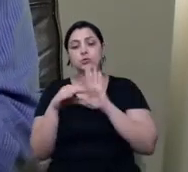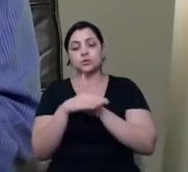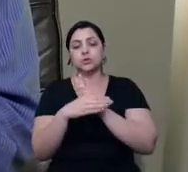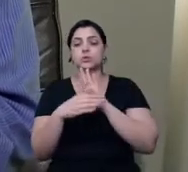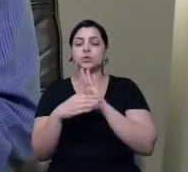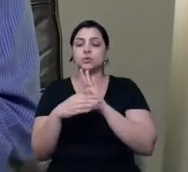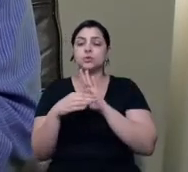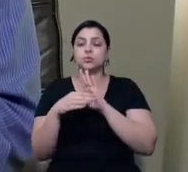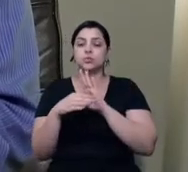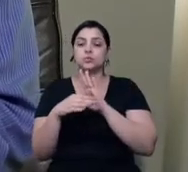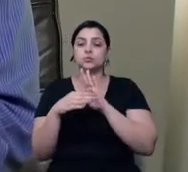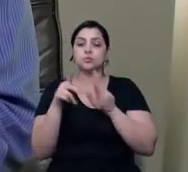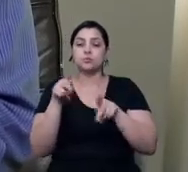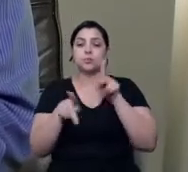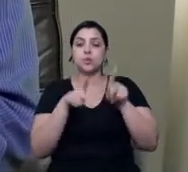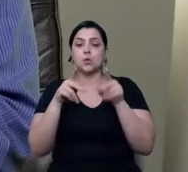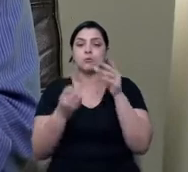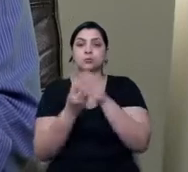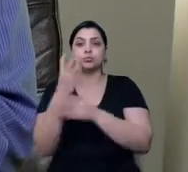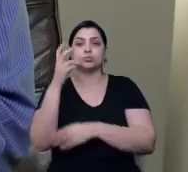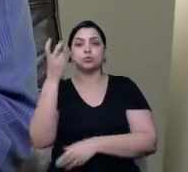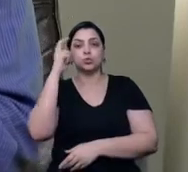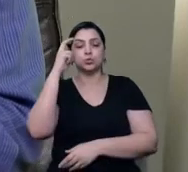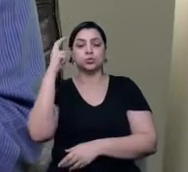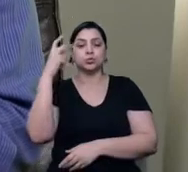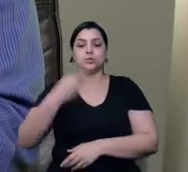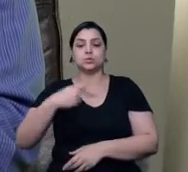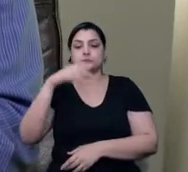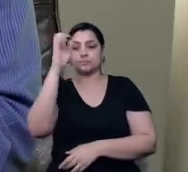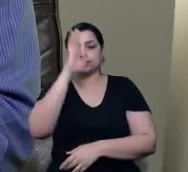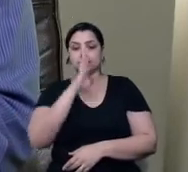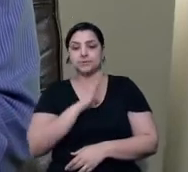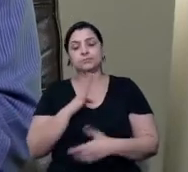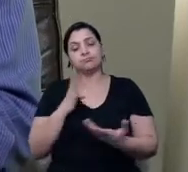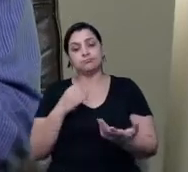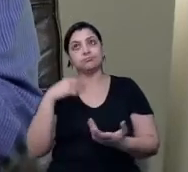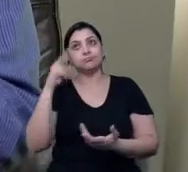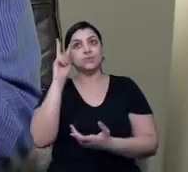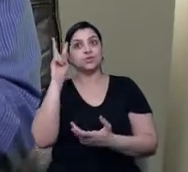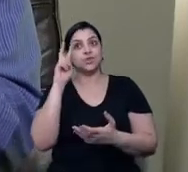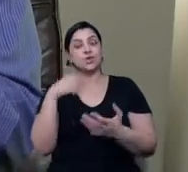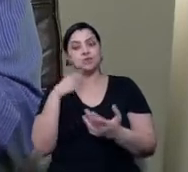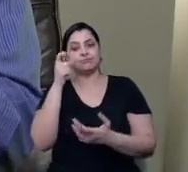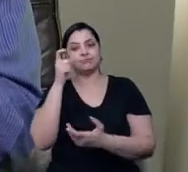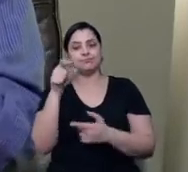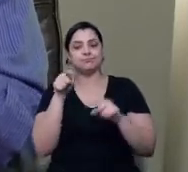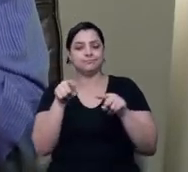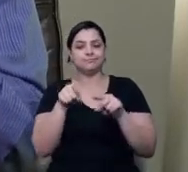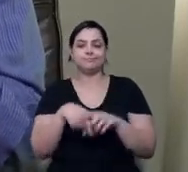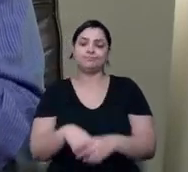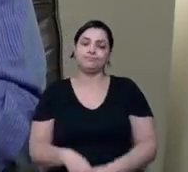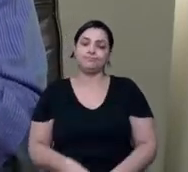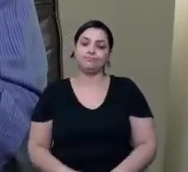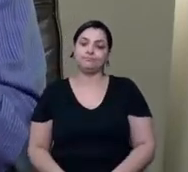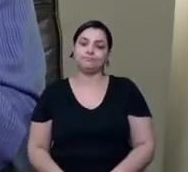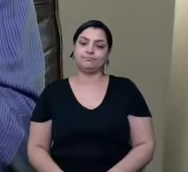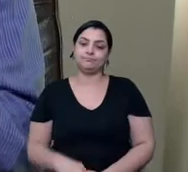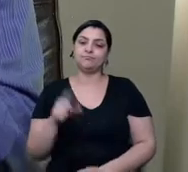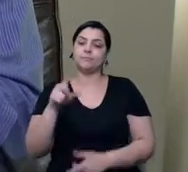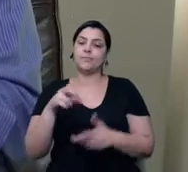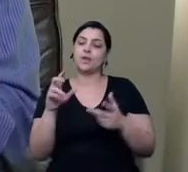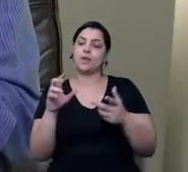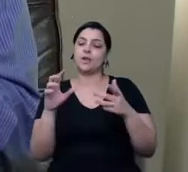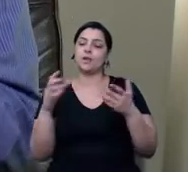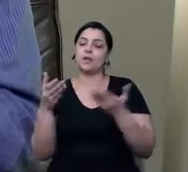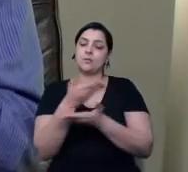povos formadores da cultura brasileira, né? Como historiador, eu me interesso muito nisso. Então, eu quero fazer essa tradução e esse